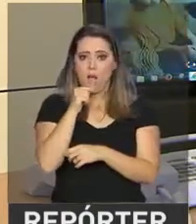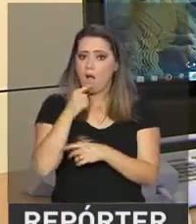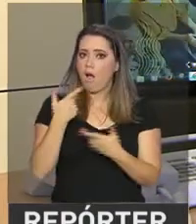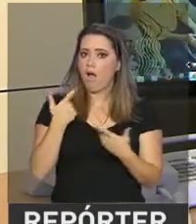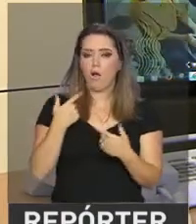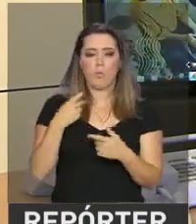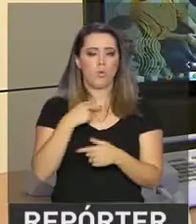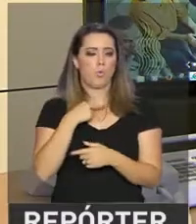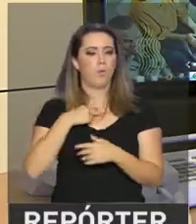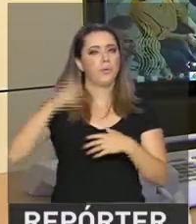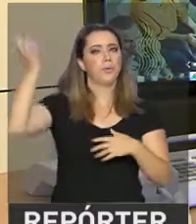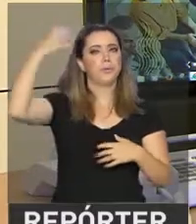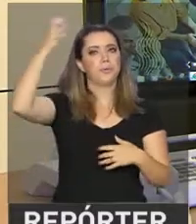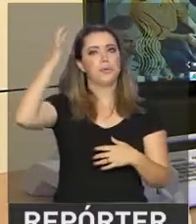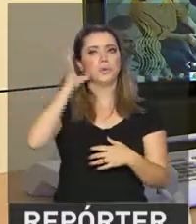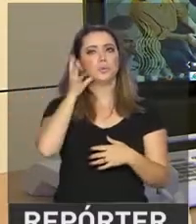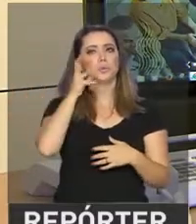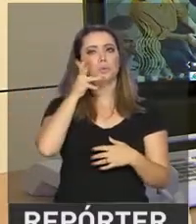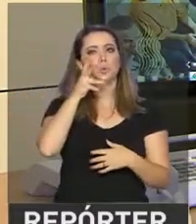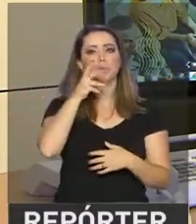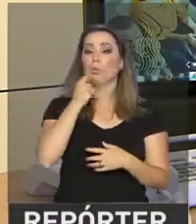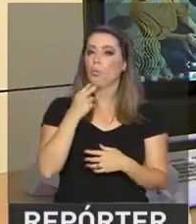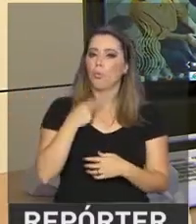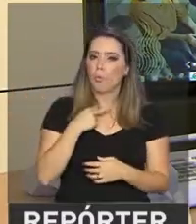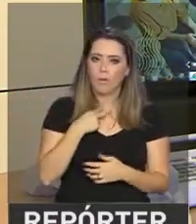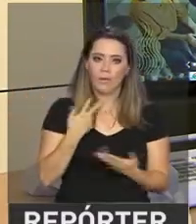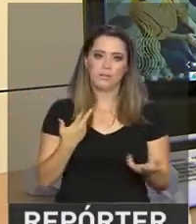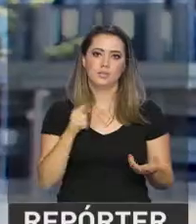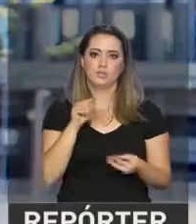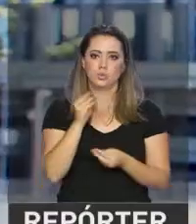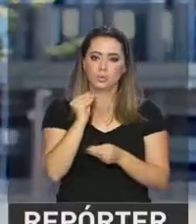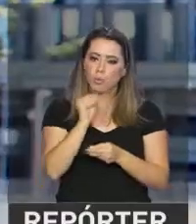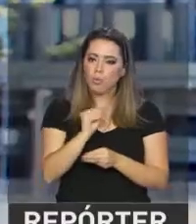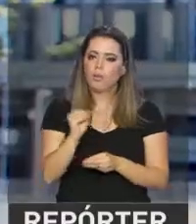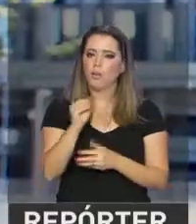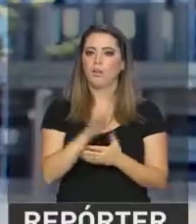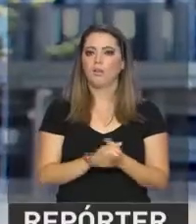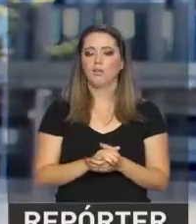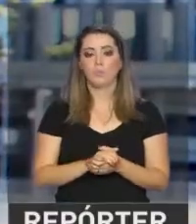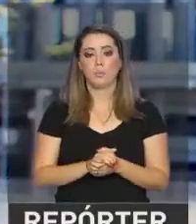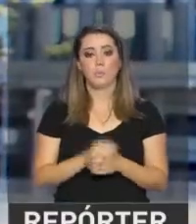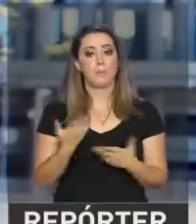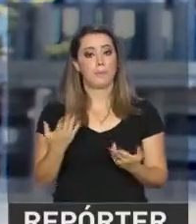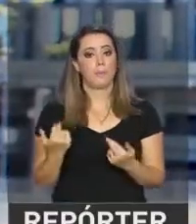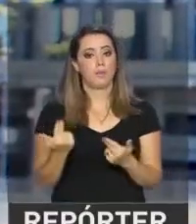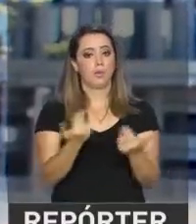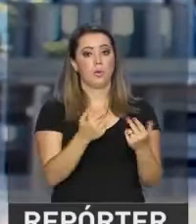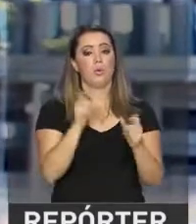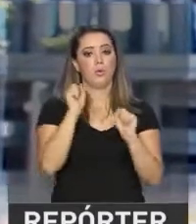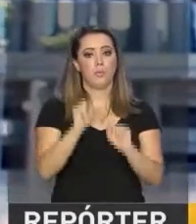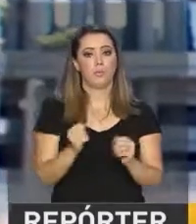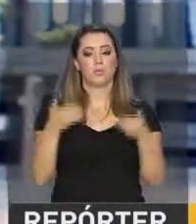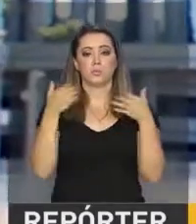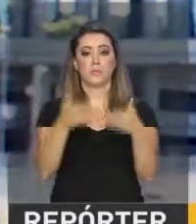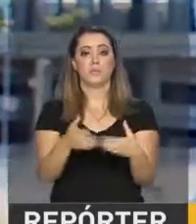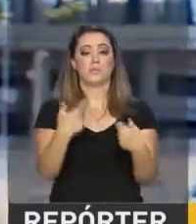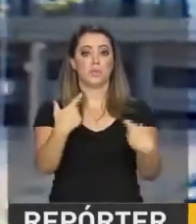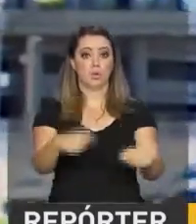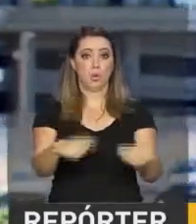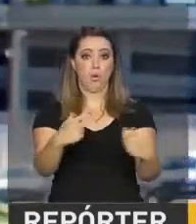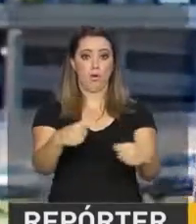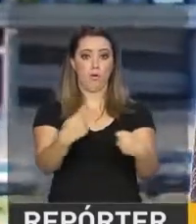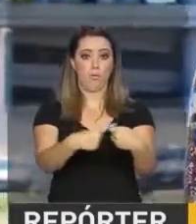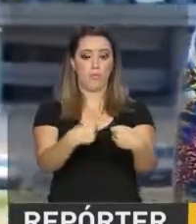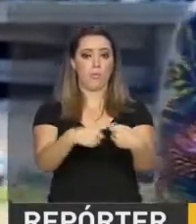banhos demorados de sempre reservar né água pessoas como a janaína vão poder participar da vila cidadã um